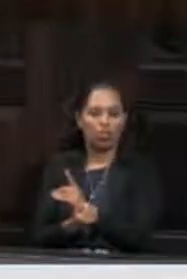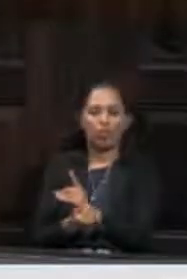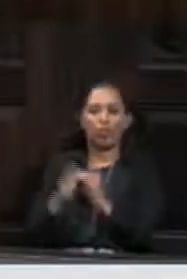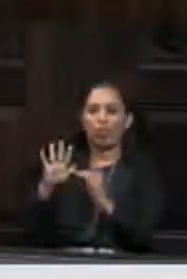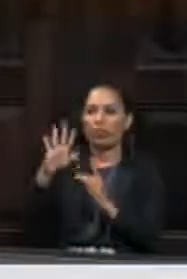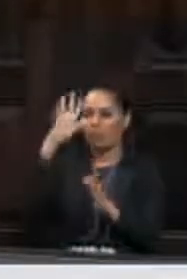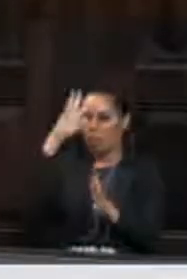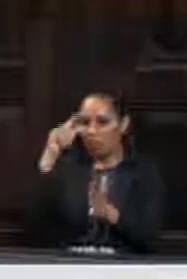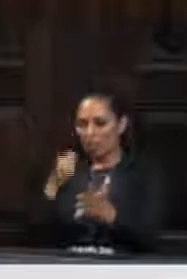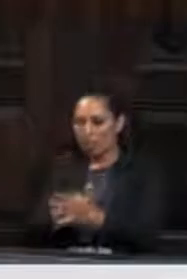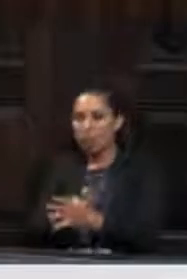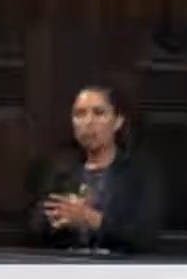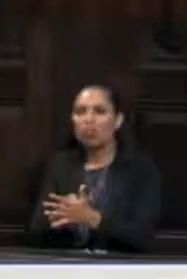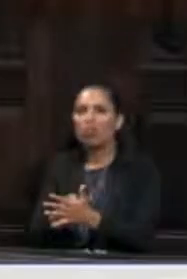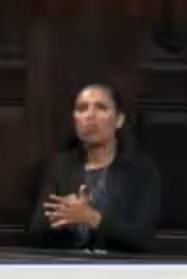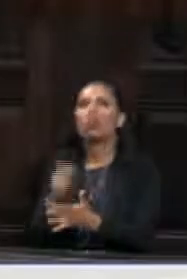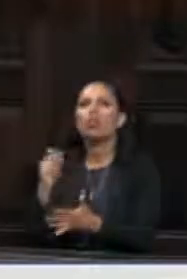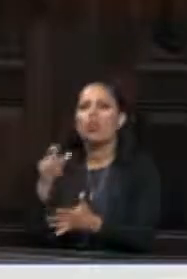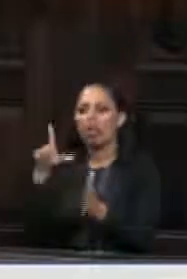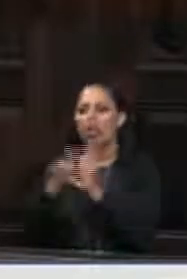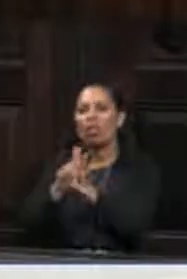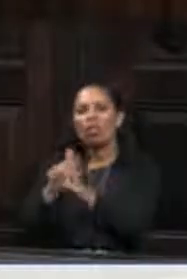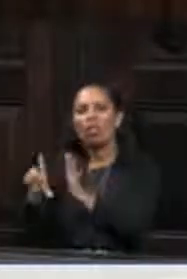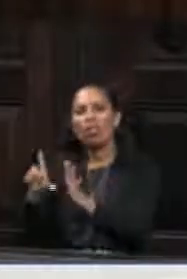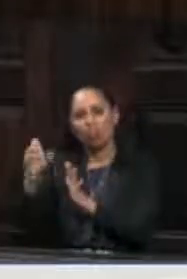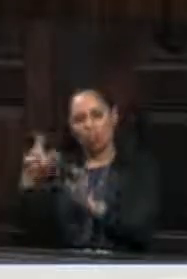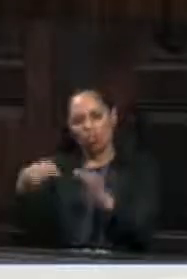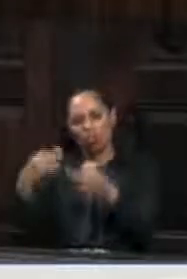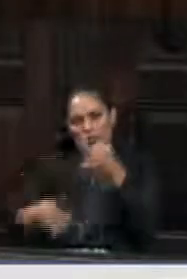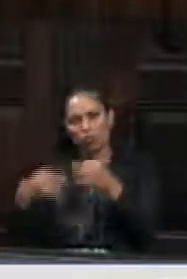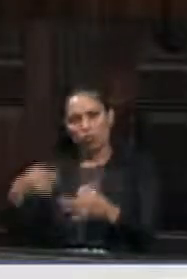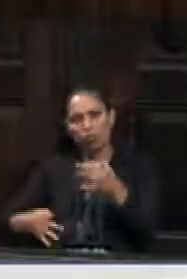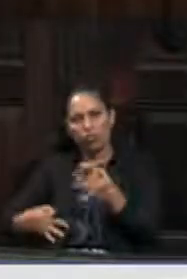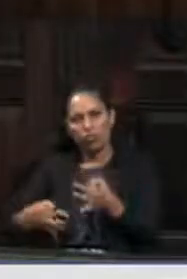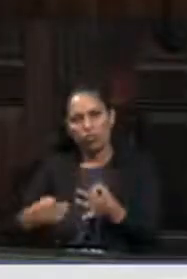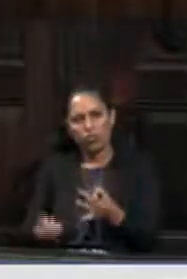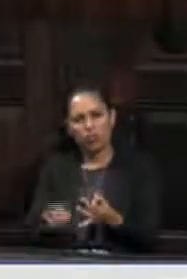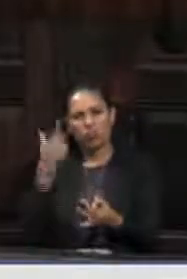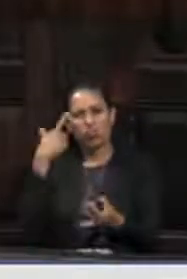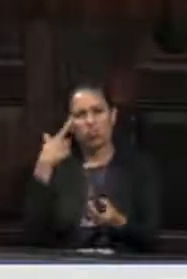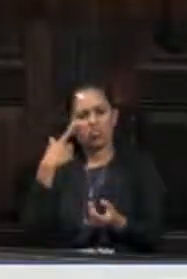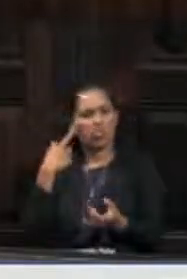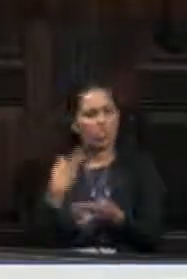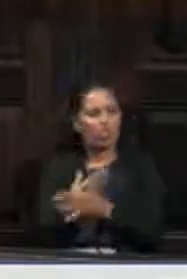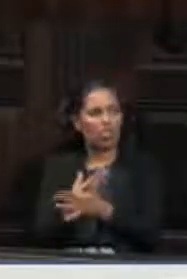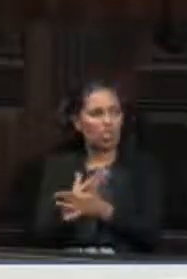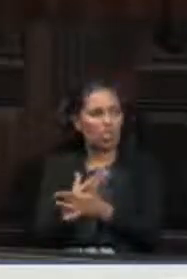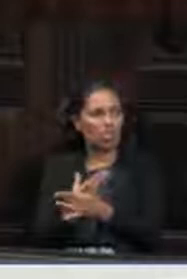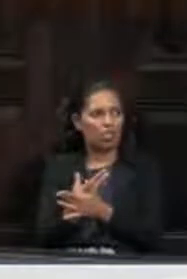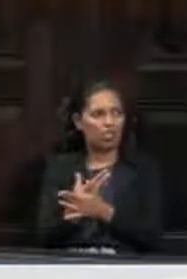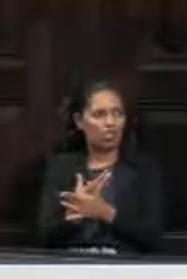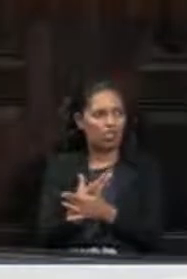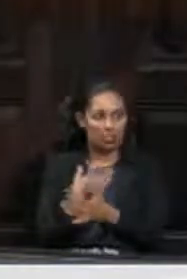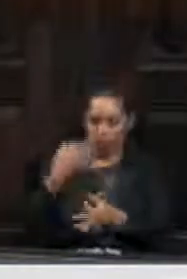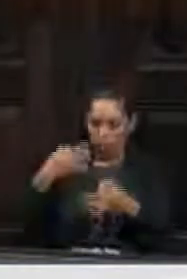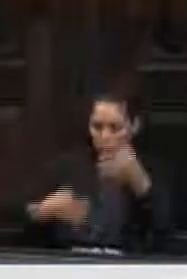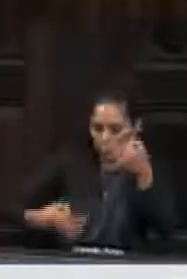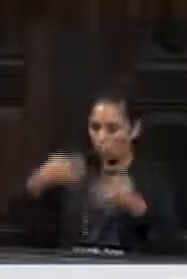pela Suprema Corte. Isso é preocupante. Onde vamos parar? Os juízes não devem